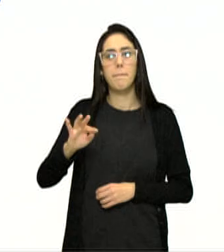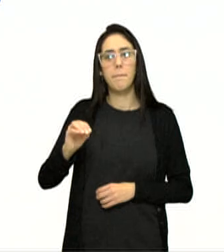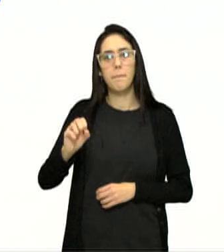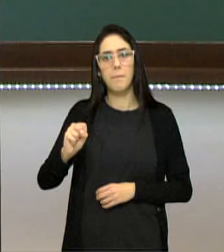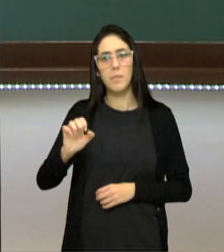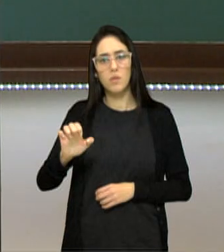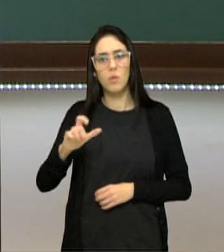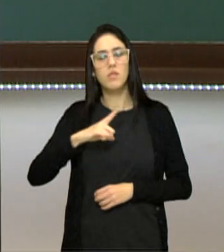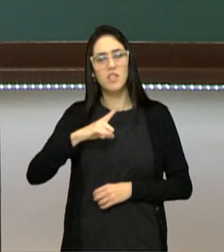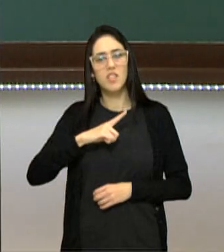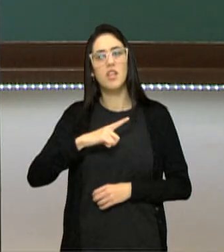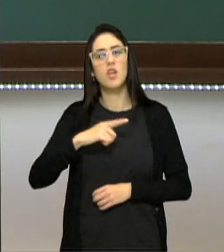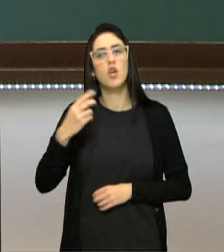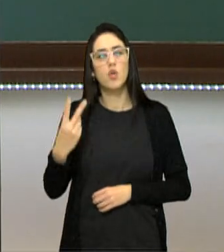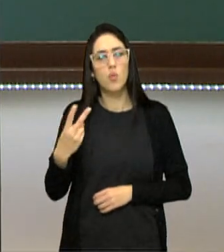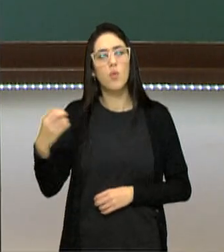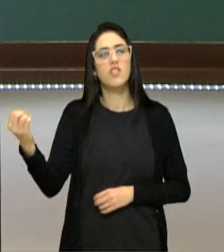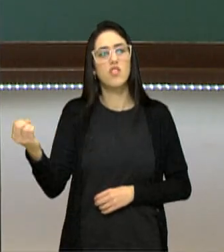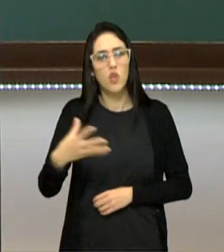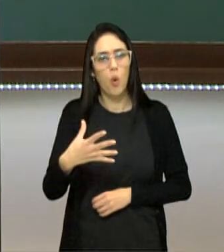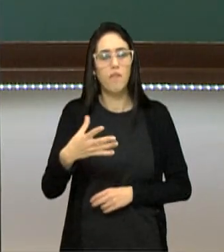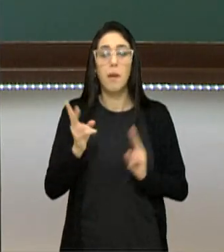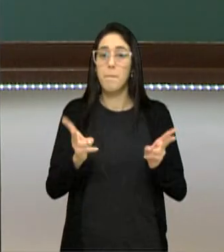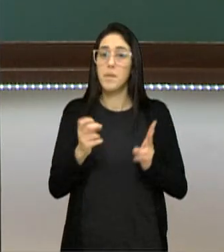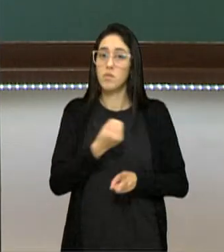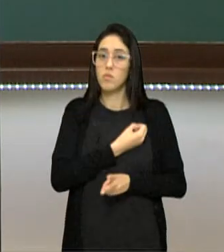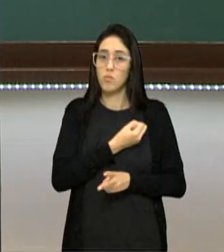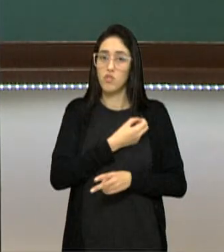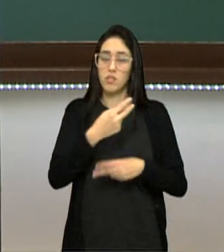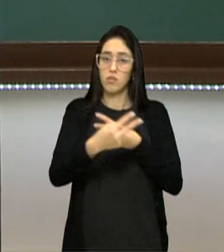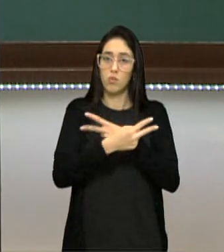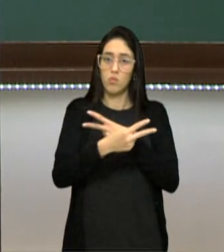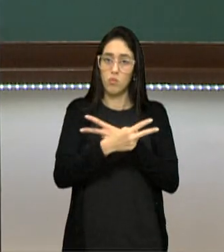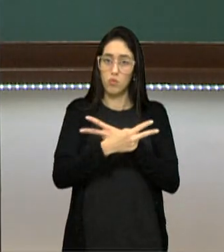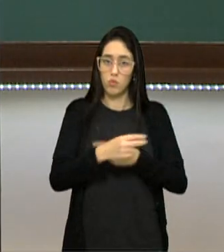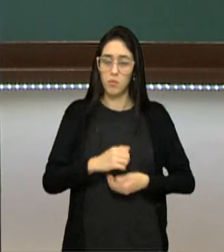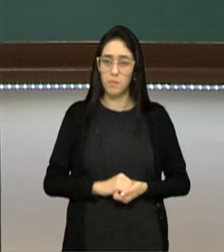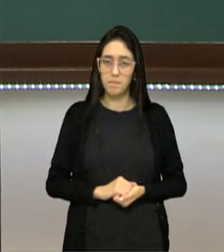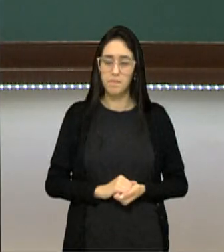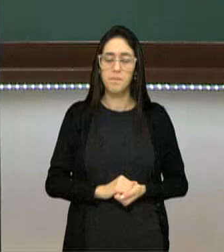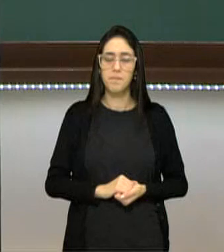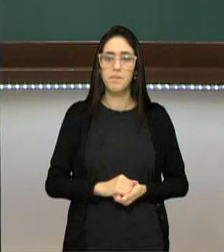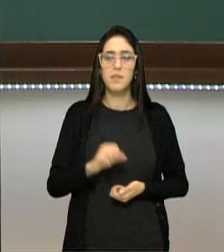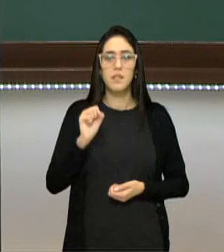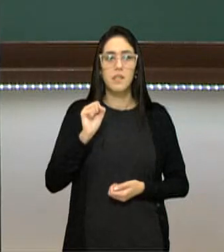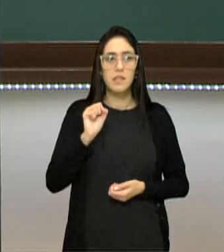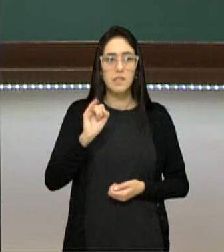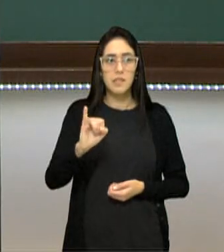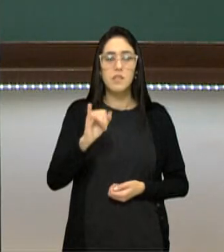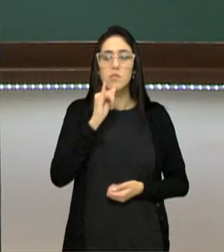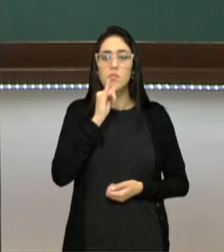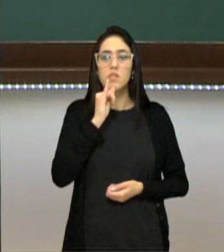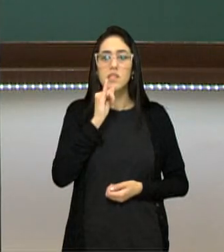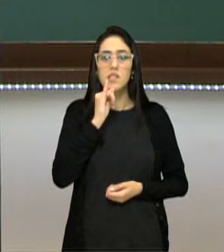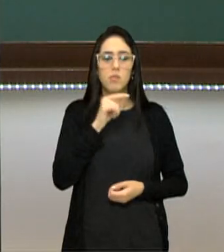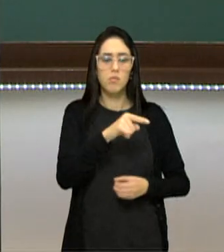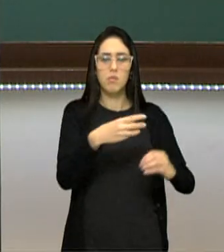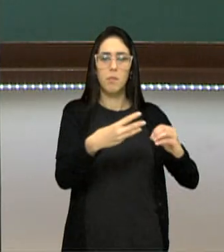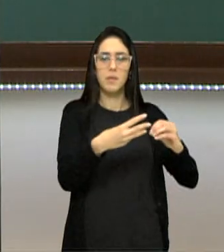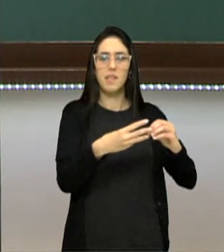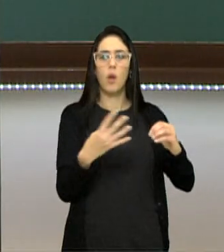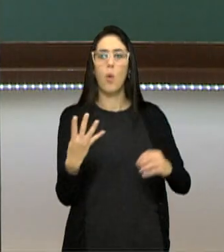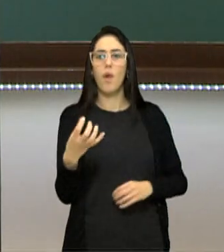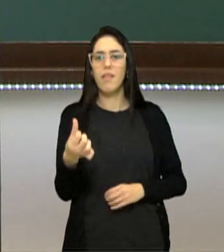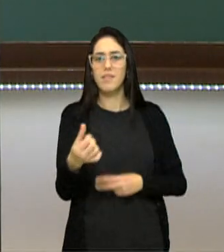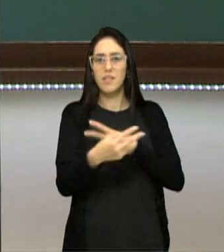novas com a mesma quantidade de cromossomos. Se fosse extrapolar essa informação para o ser humano, uma célula com 46 cromossomos, que é o